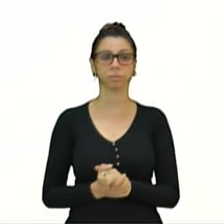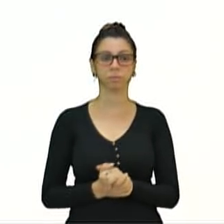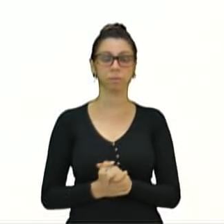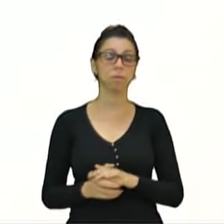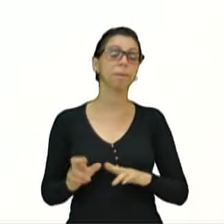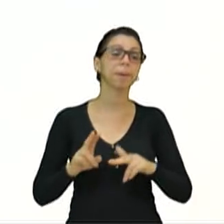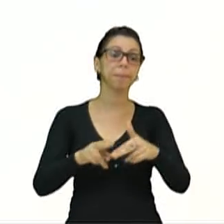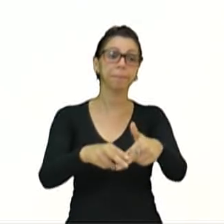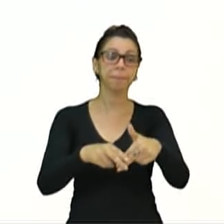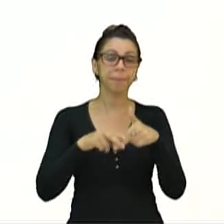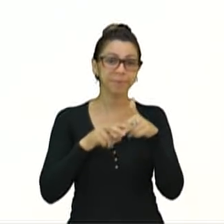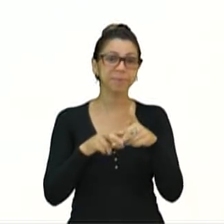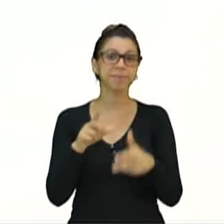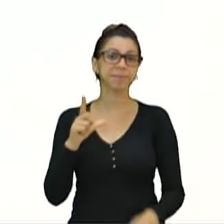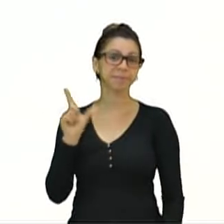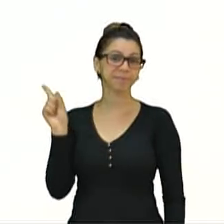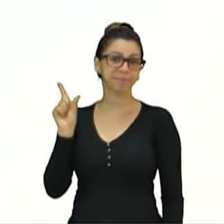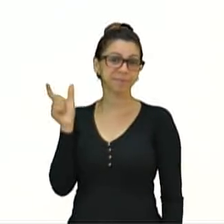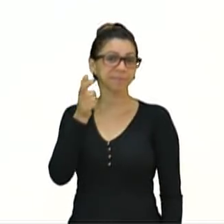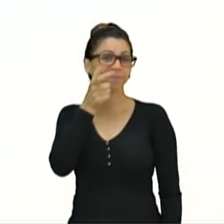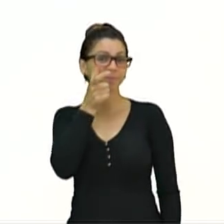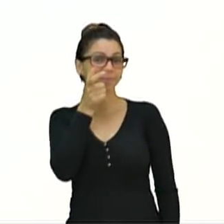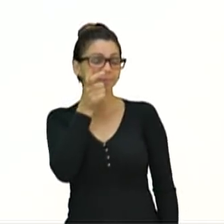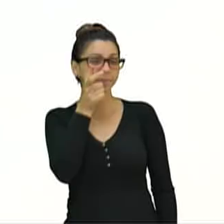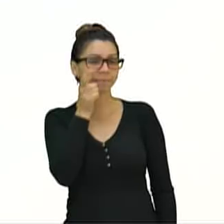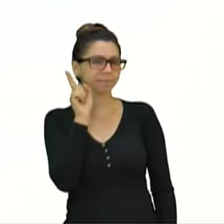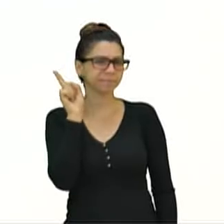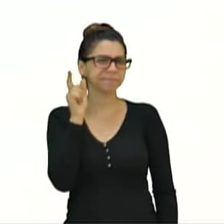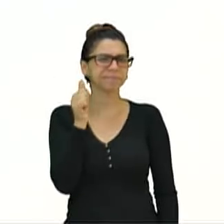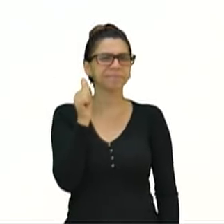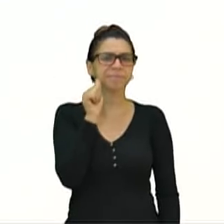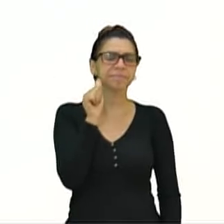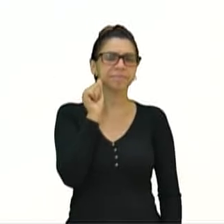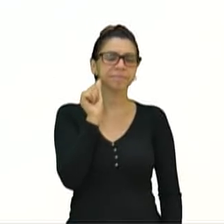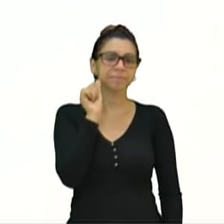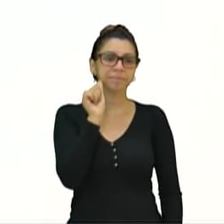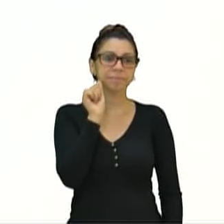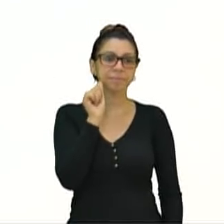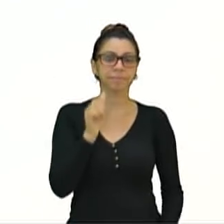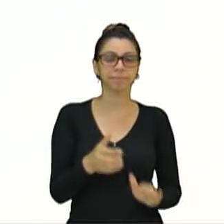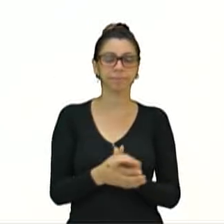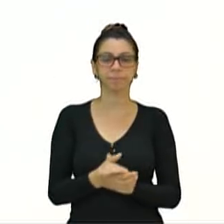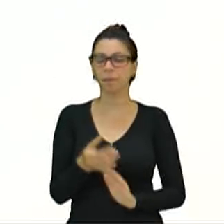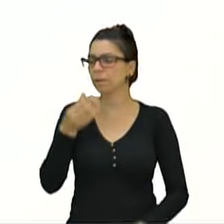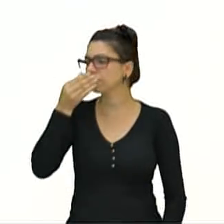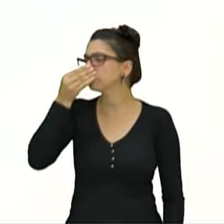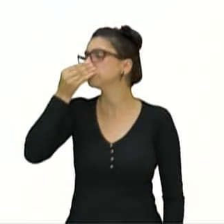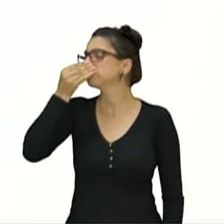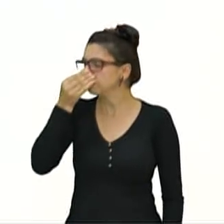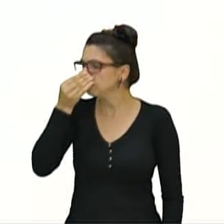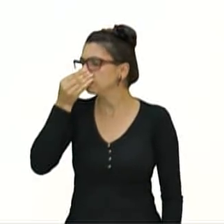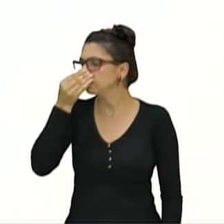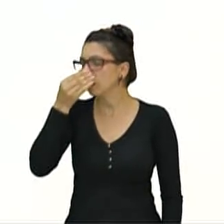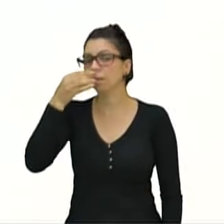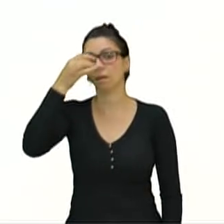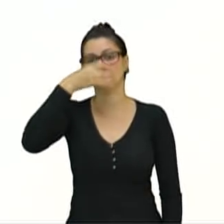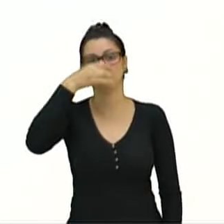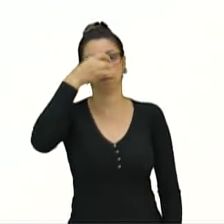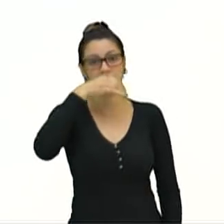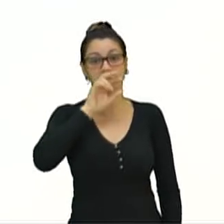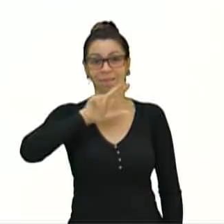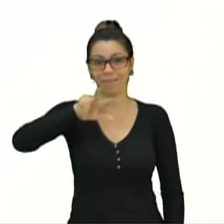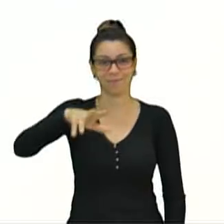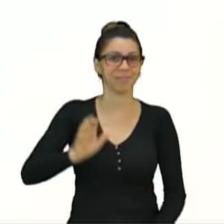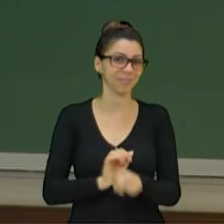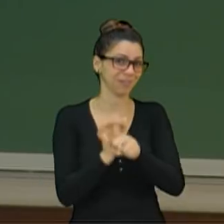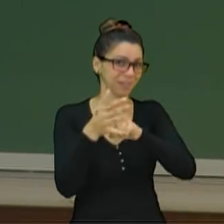Por isso que eu trago essa curiosidade para vocês. Olha a moça, tá suando o nariz, tá gripada. Gente, ela tá gripada, não é corona